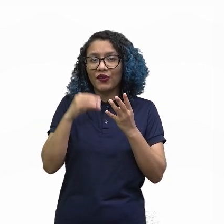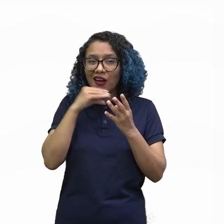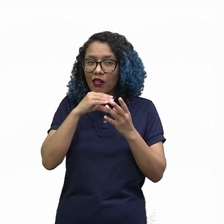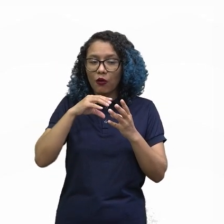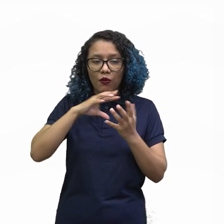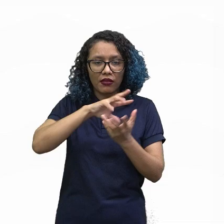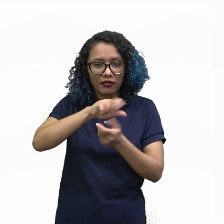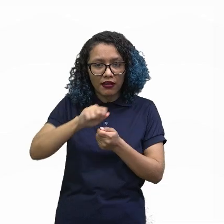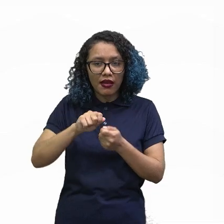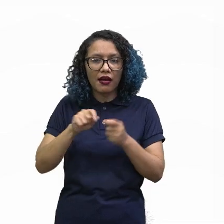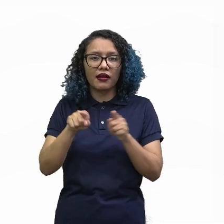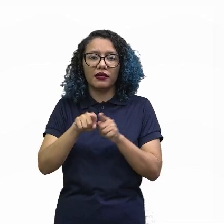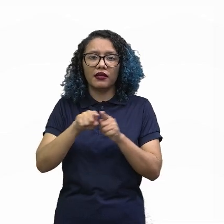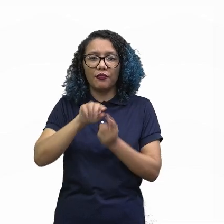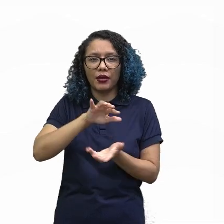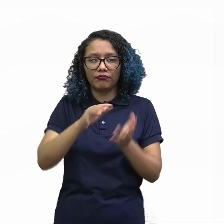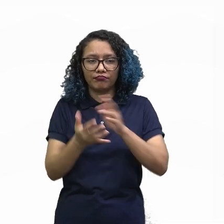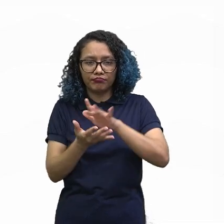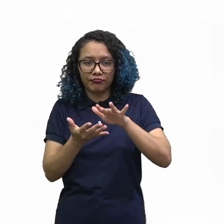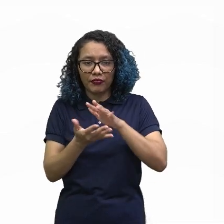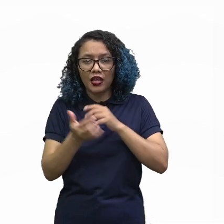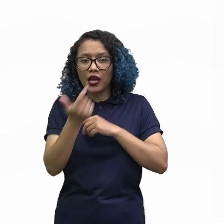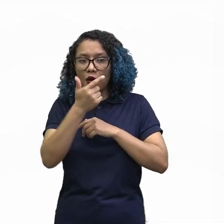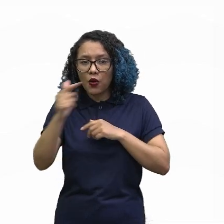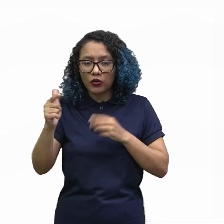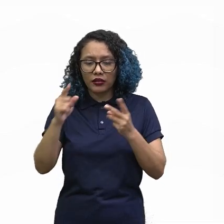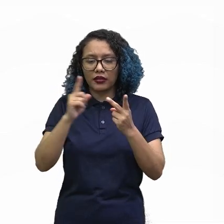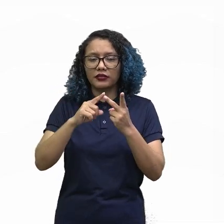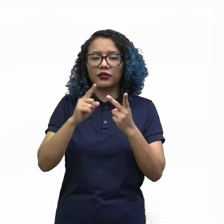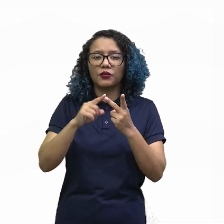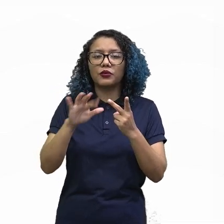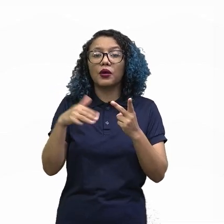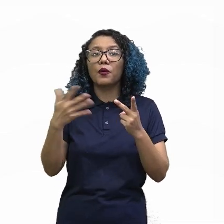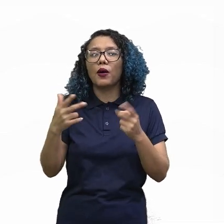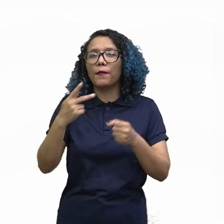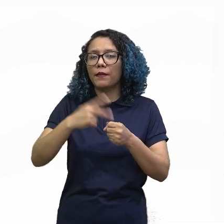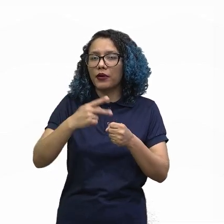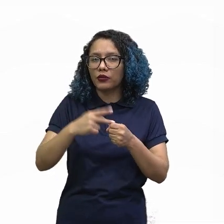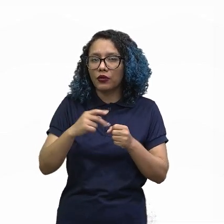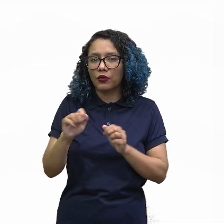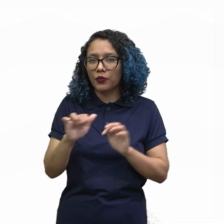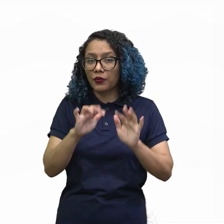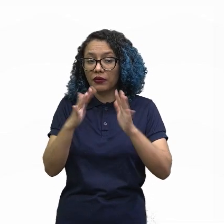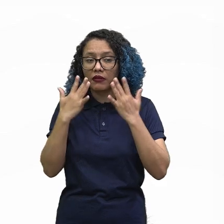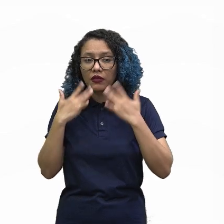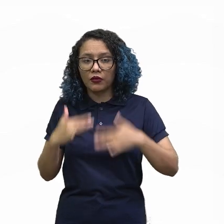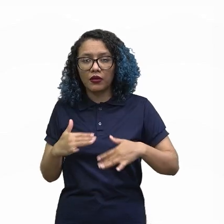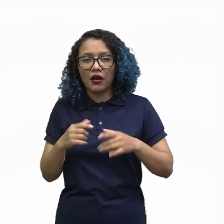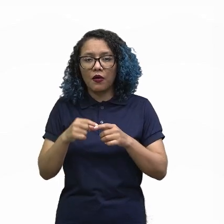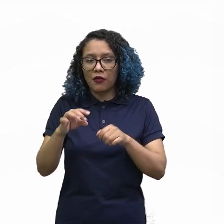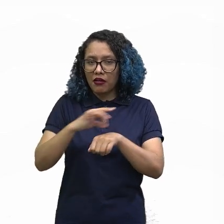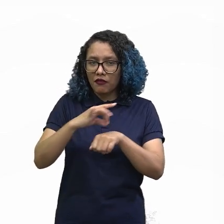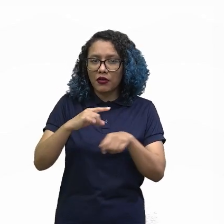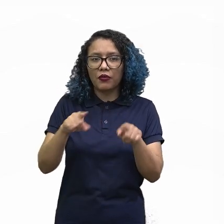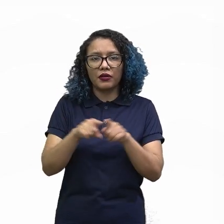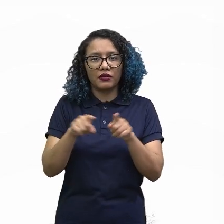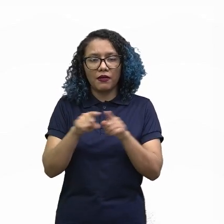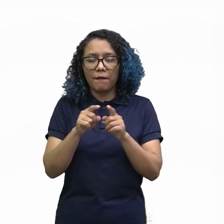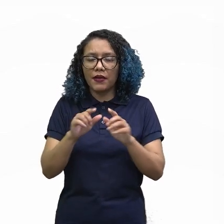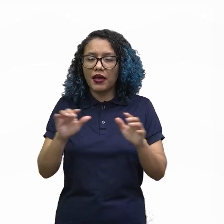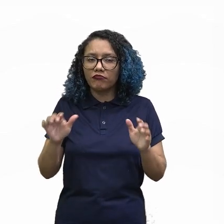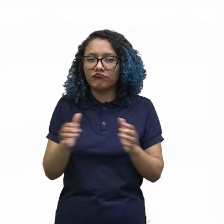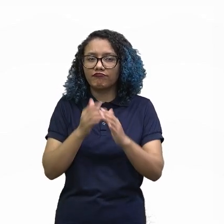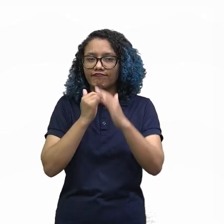biomassa, enquanto as não renováveis são petróleo, gás natural, carvão e energia